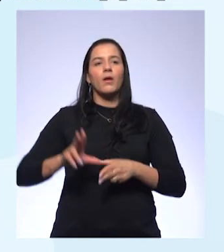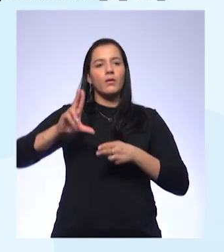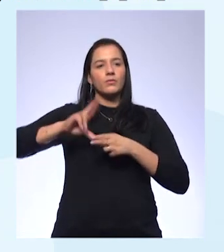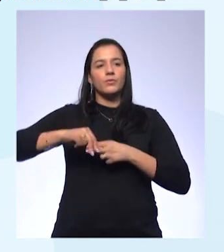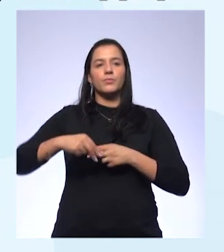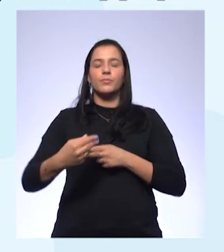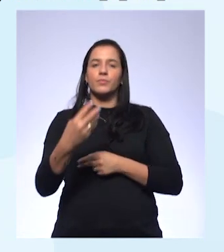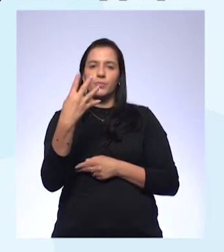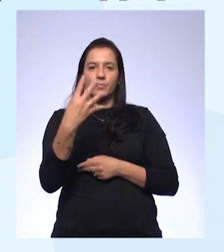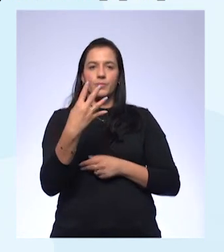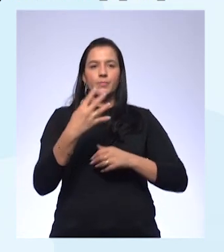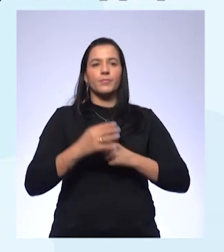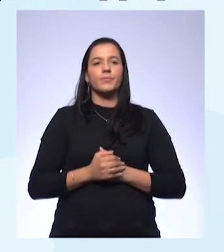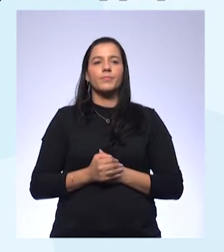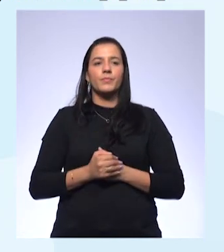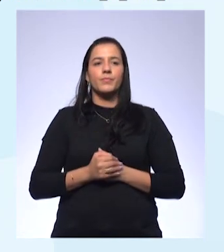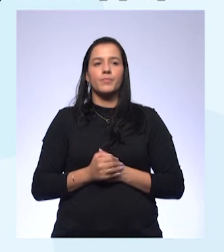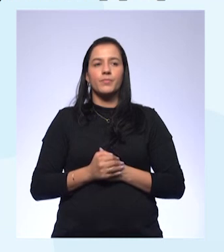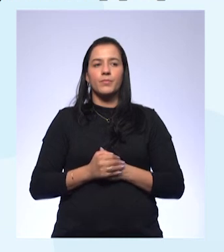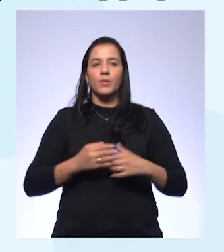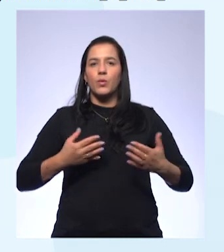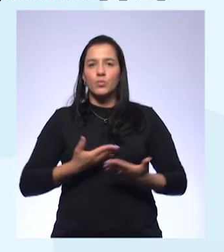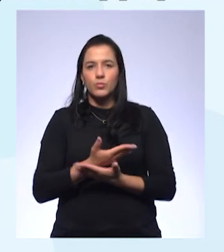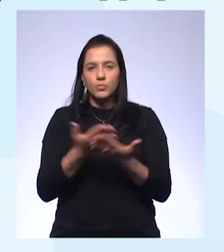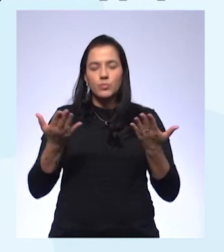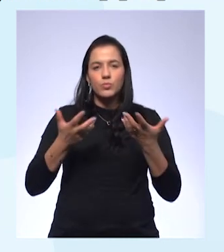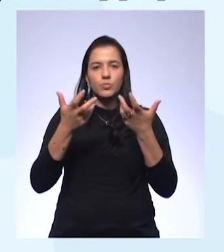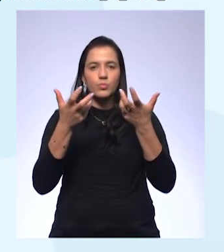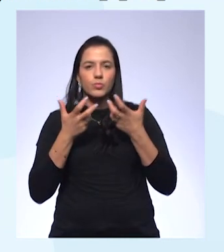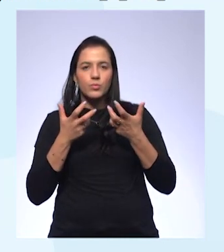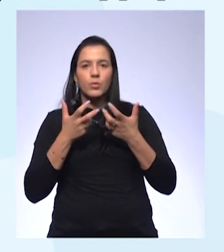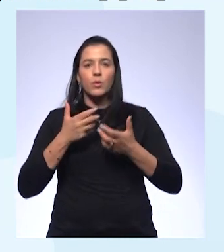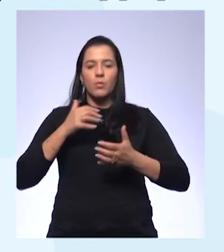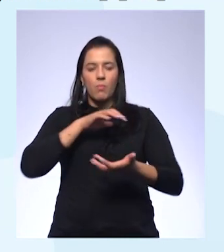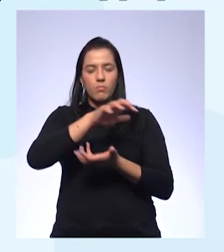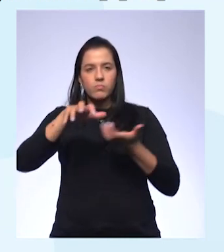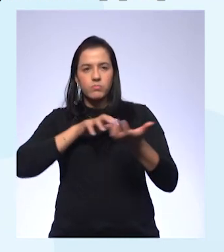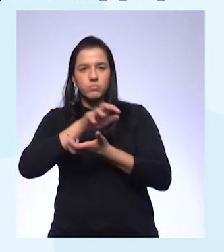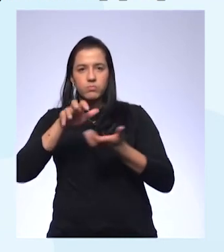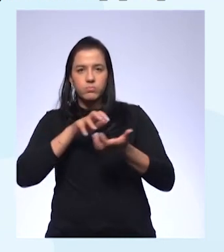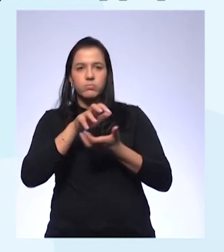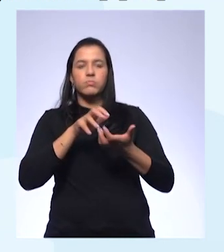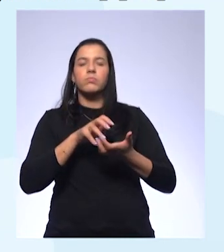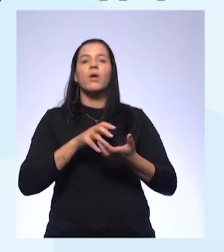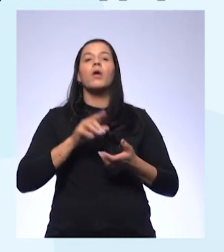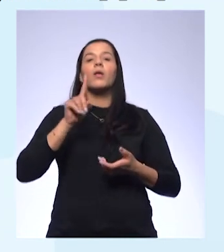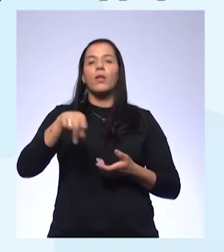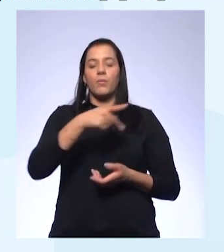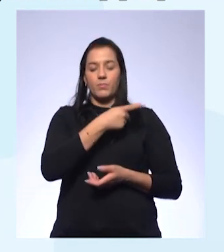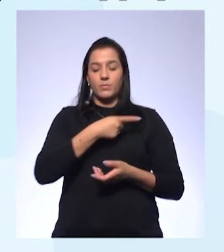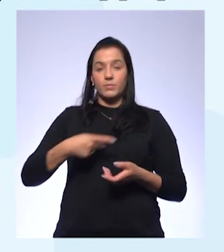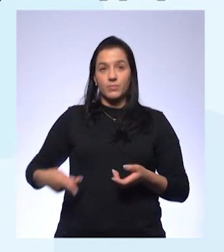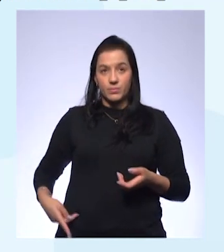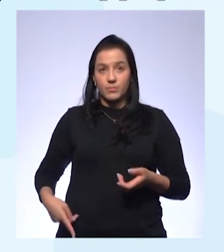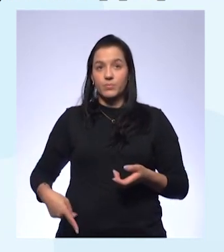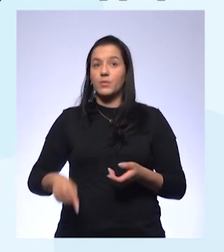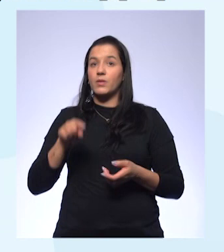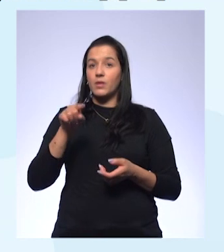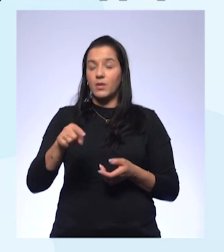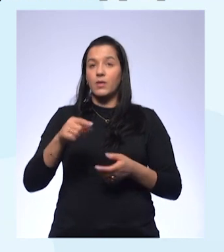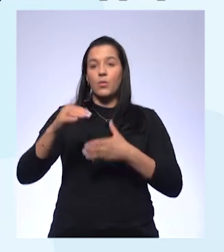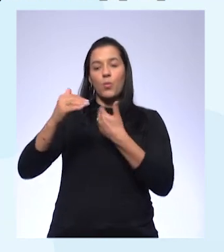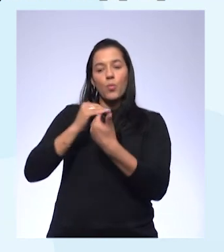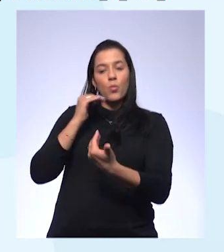4º. No interesse de preservar a Revolução, o Presidente da República, ouvido o Conselho